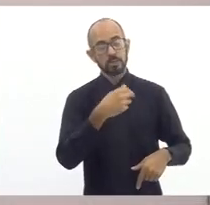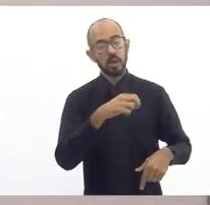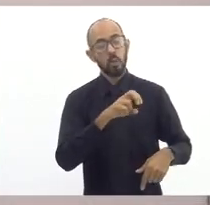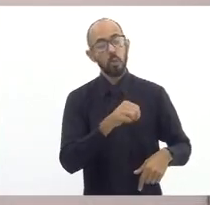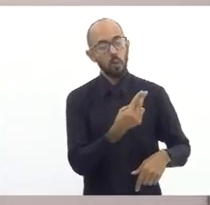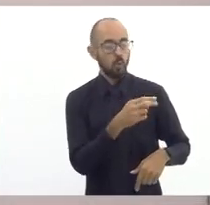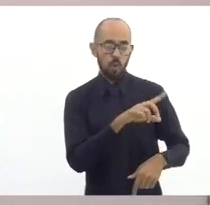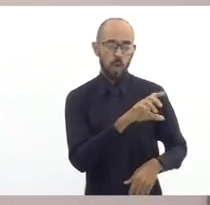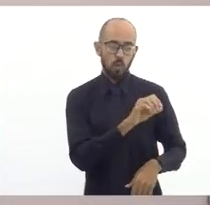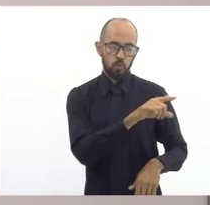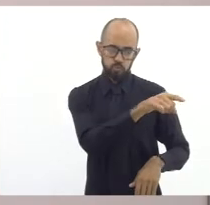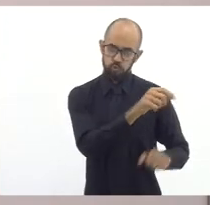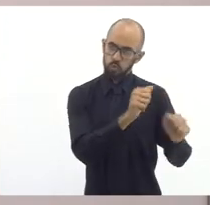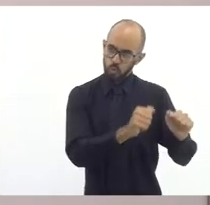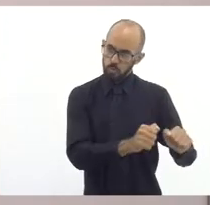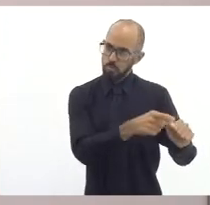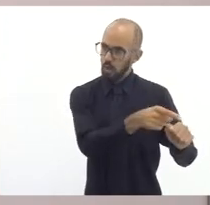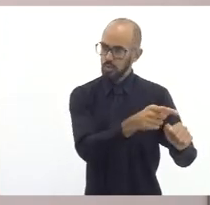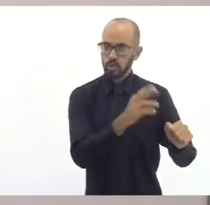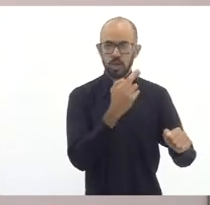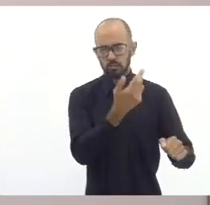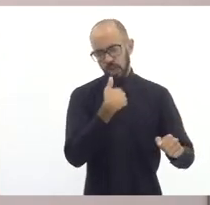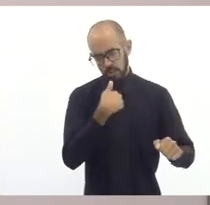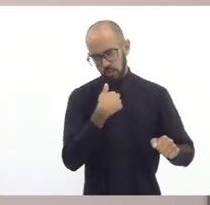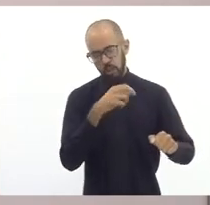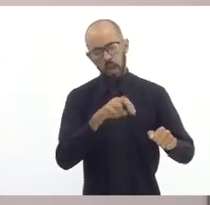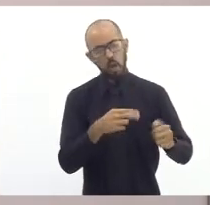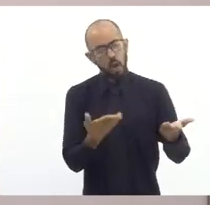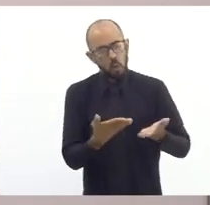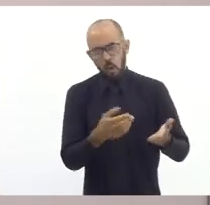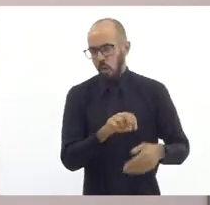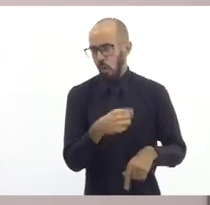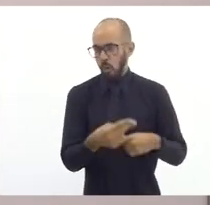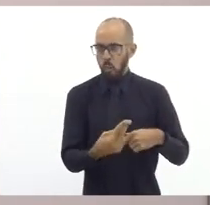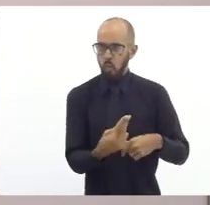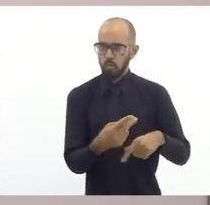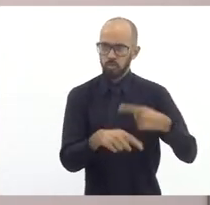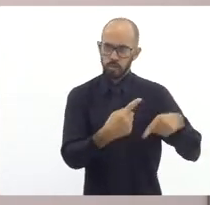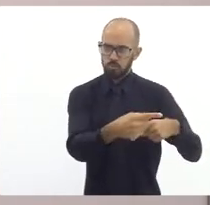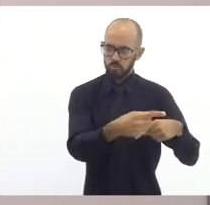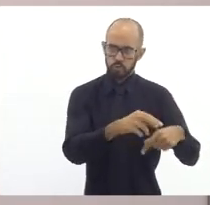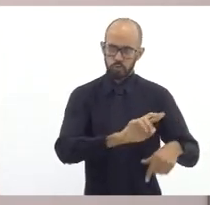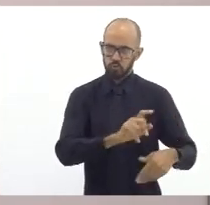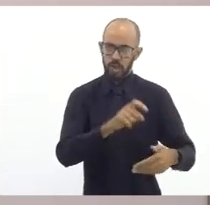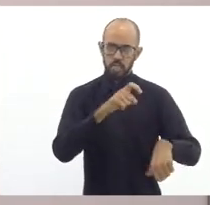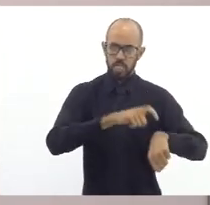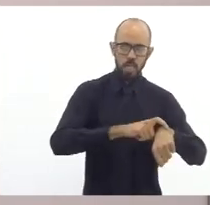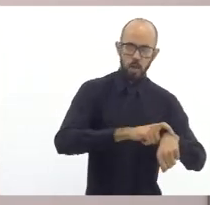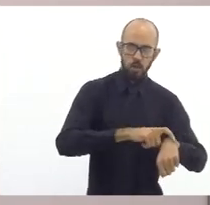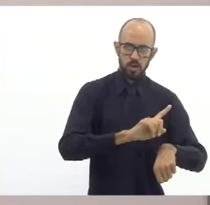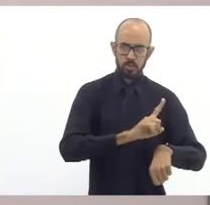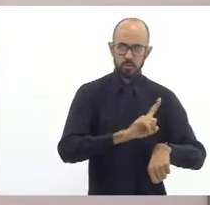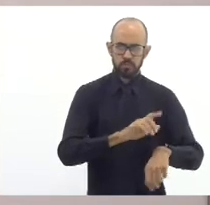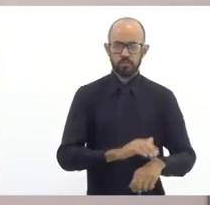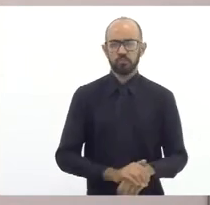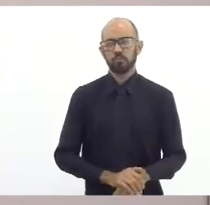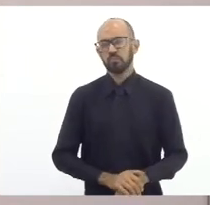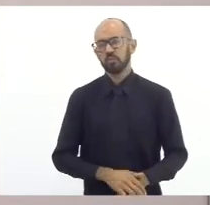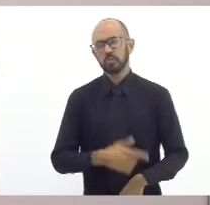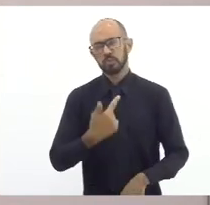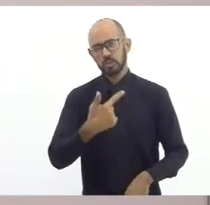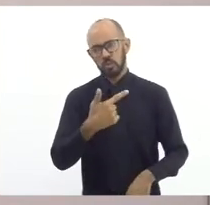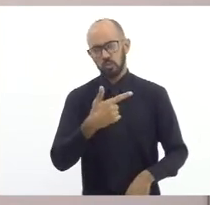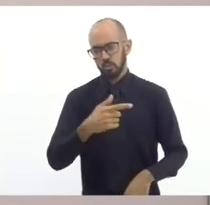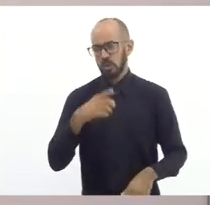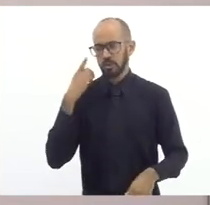pode responder agora, depois, não tem problema nenhum, isso não é imediato. Segundo, deputada